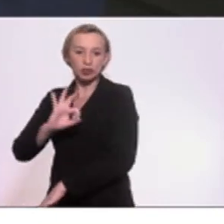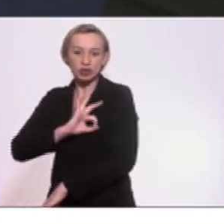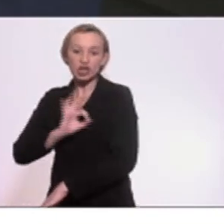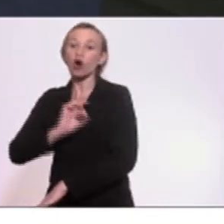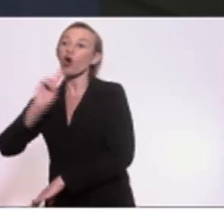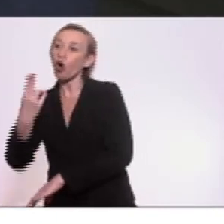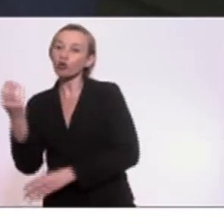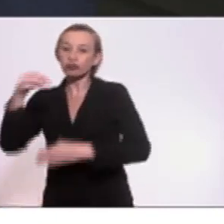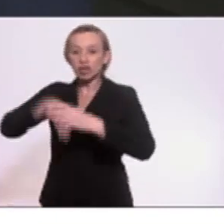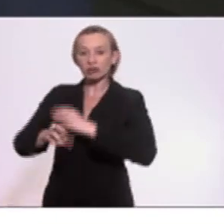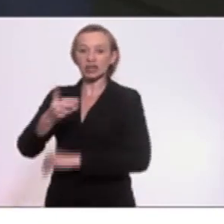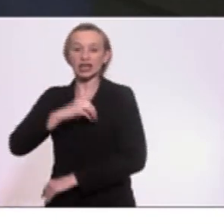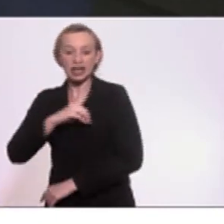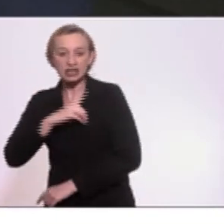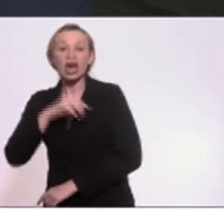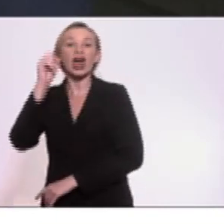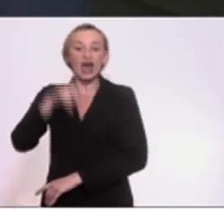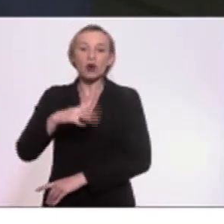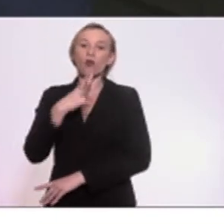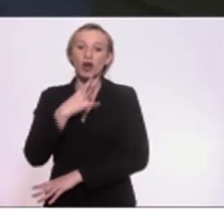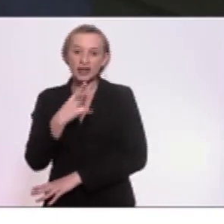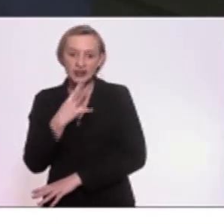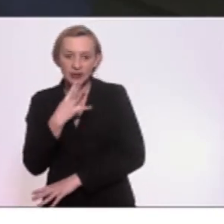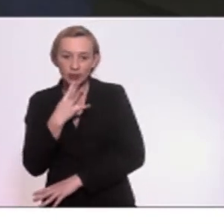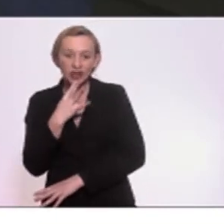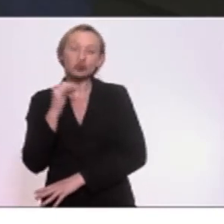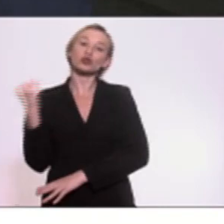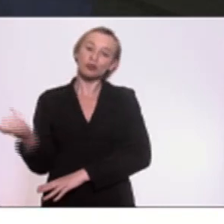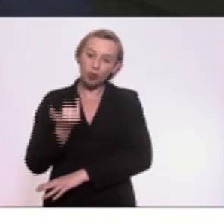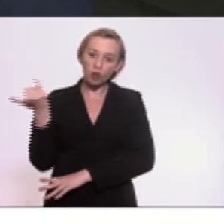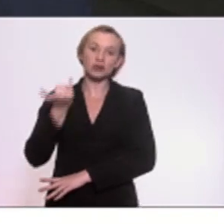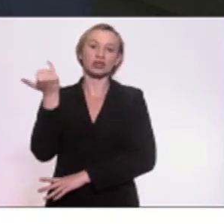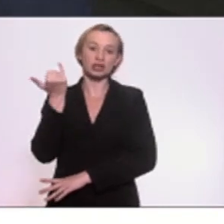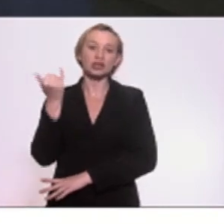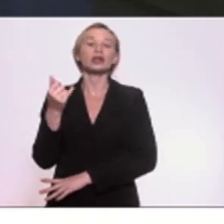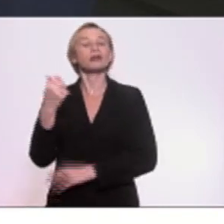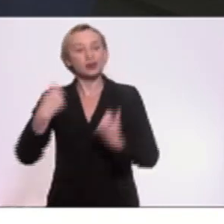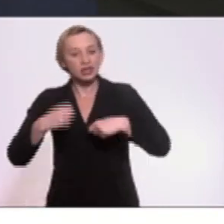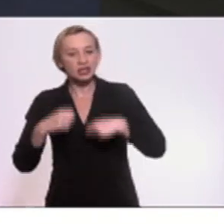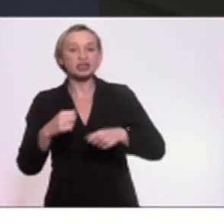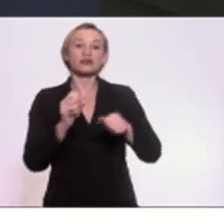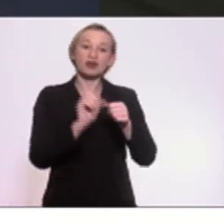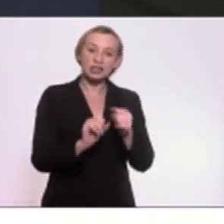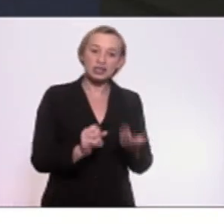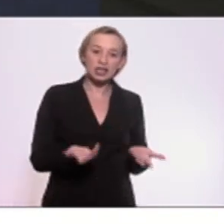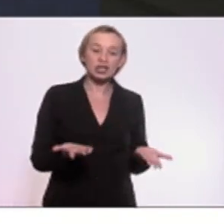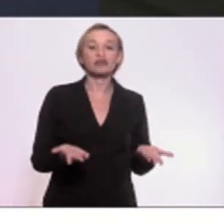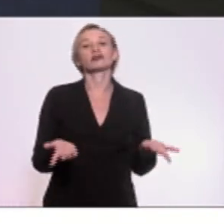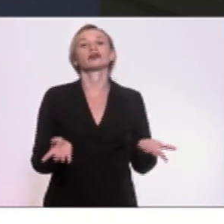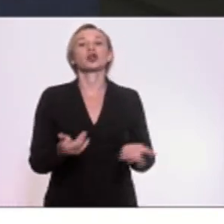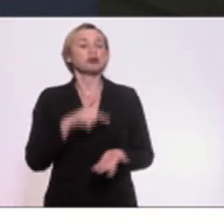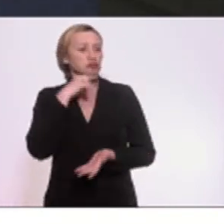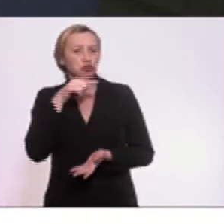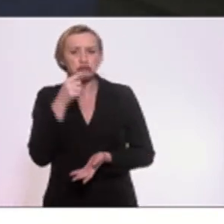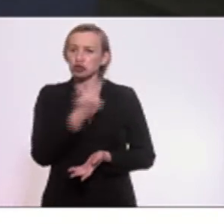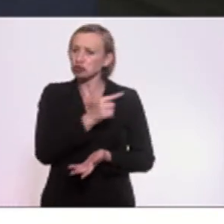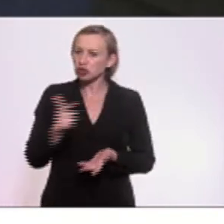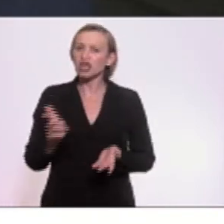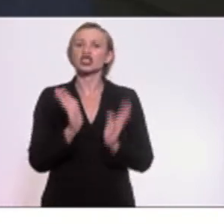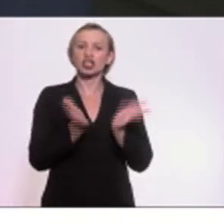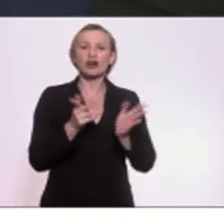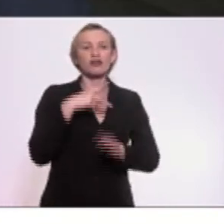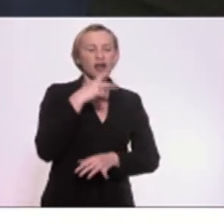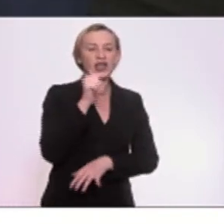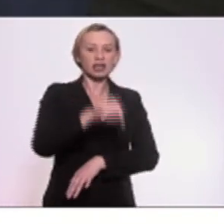delegacia, eu acho que é um reconhecimento muito importante que tem que ser feito e sem dúvida nenhuma, como já foi dito